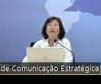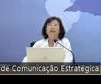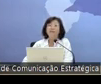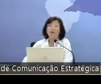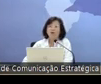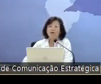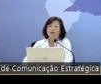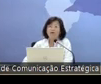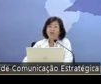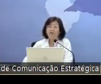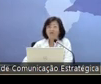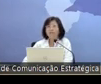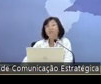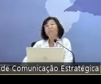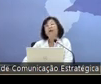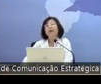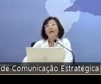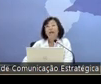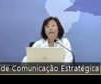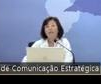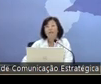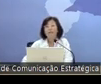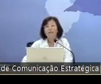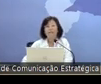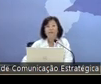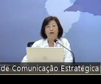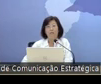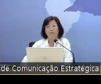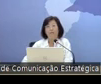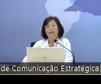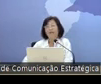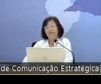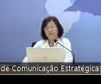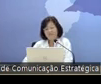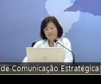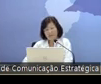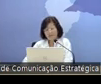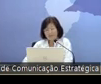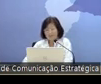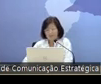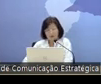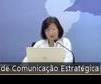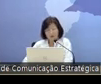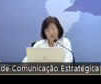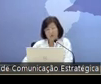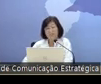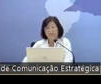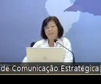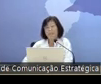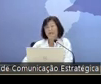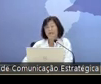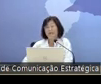enviar essa cópia da ficha lá para o programa Estadual lá para a vigilância epidemiológica